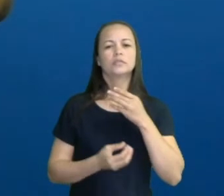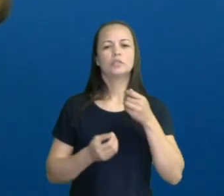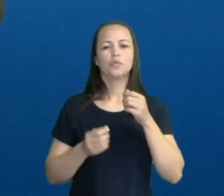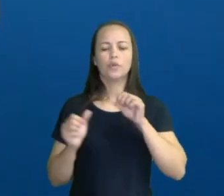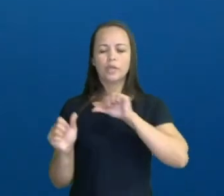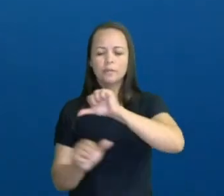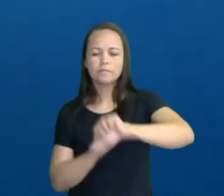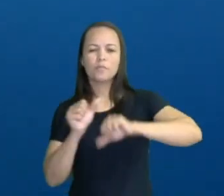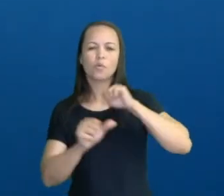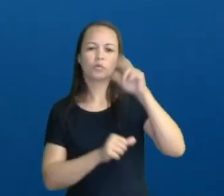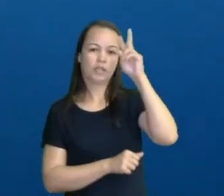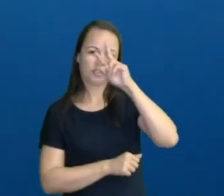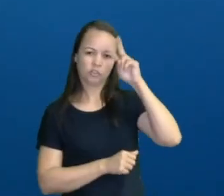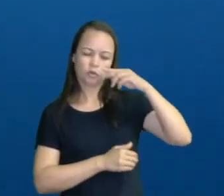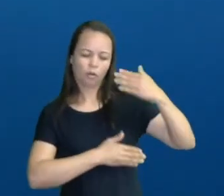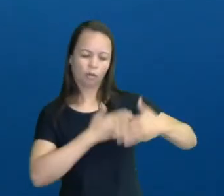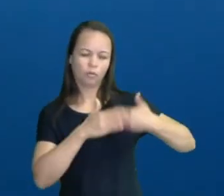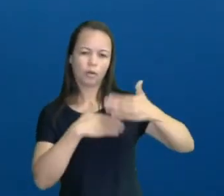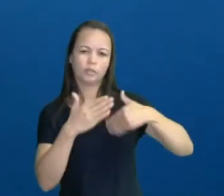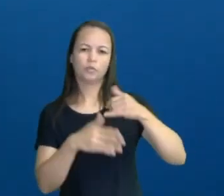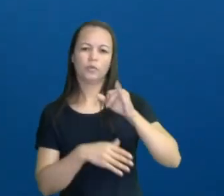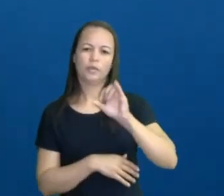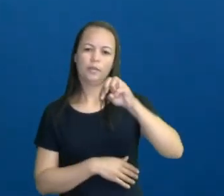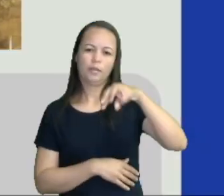nossa história durante o Império, né?